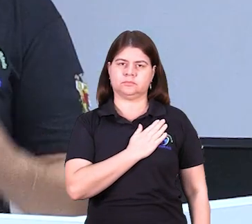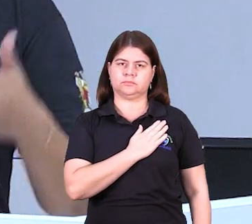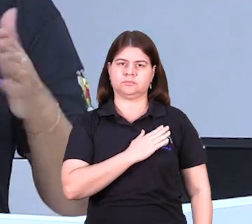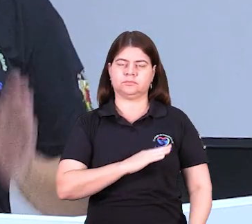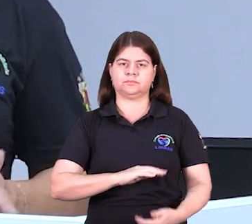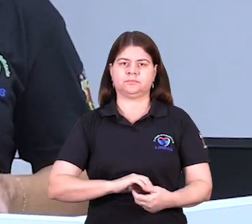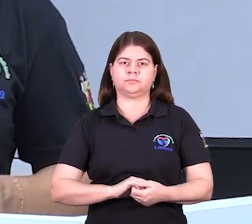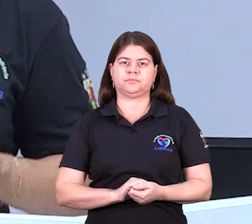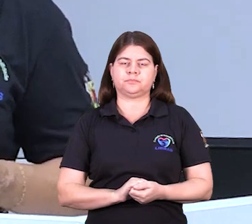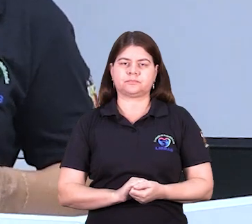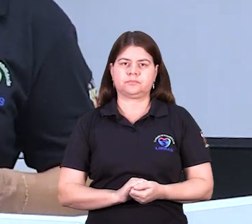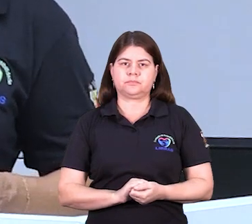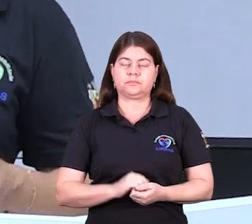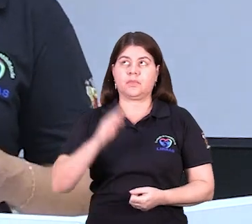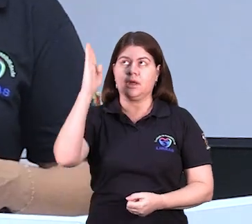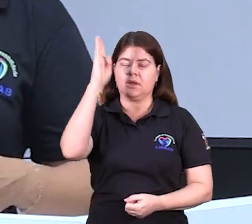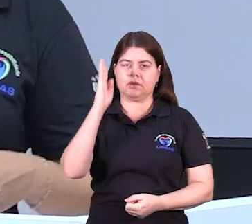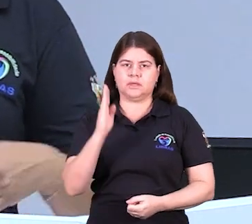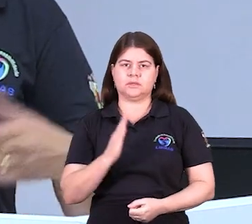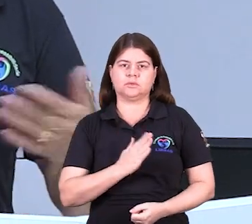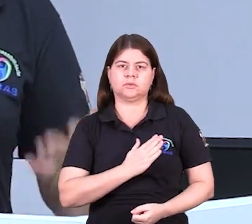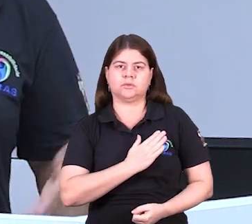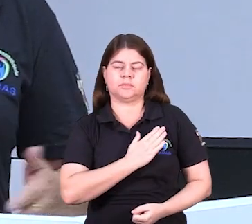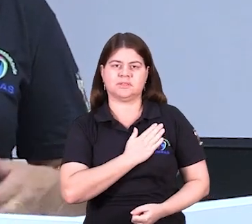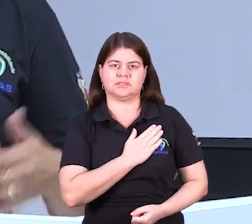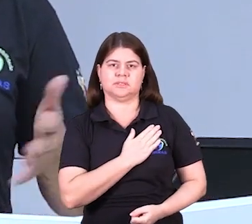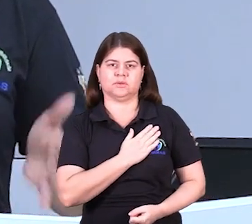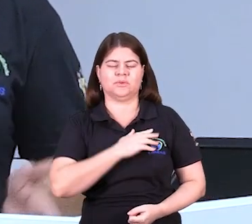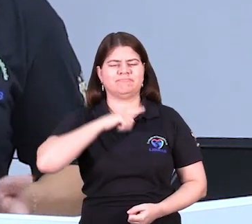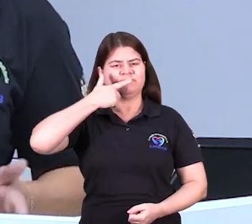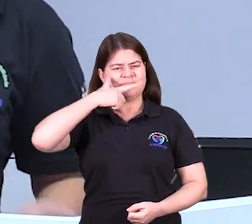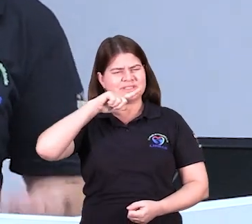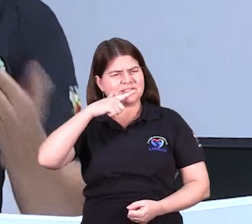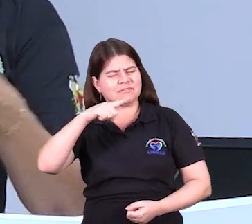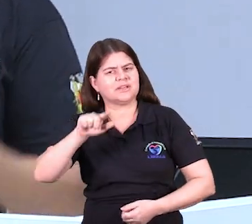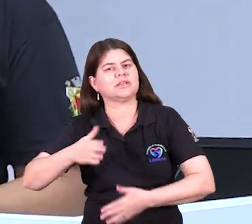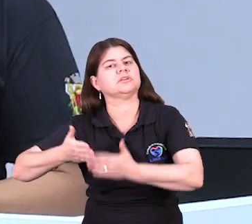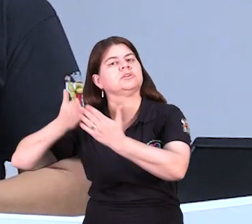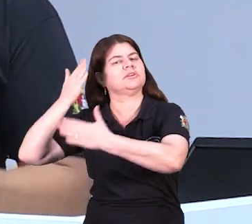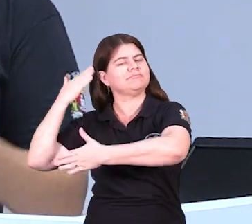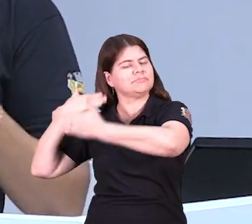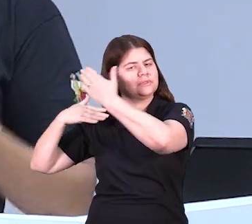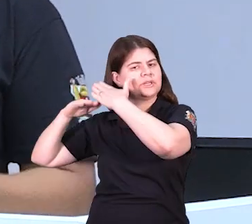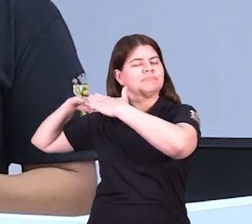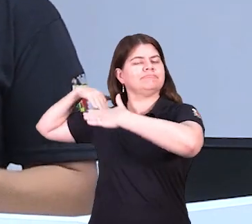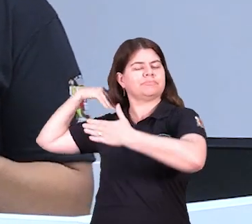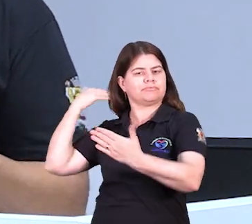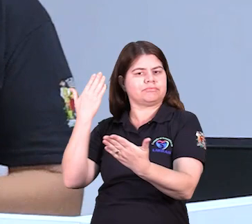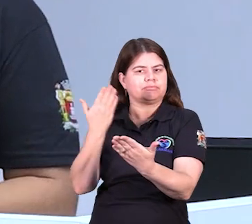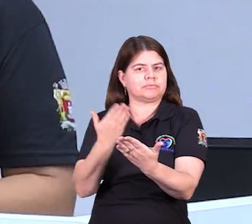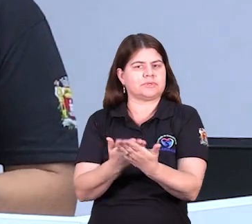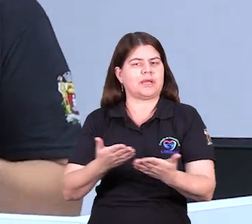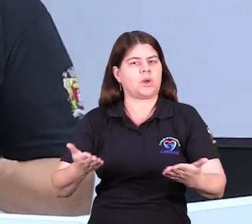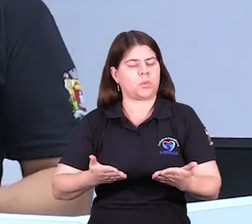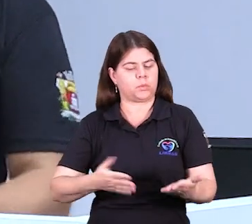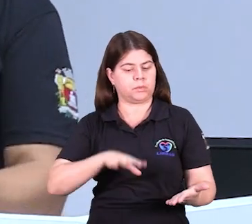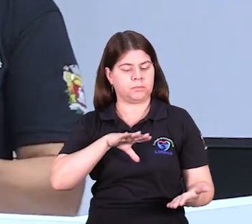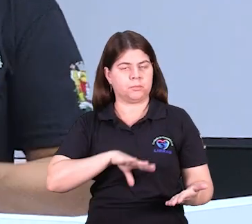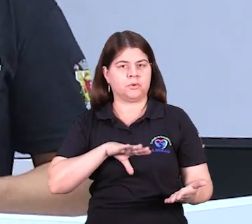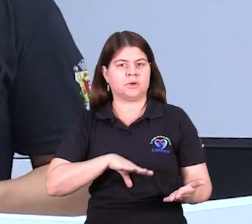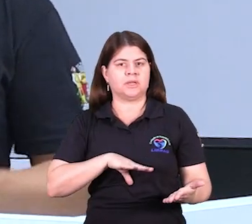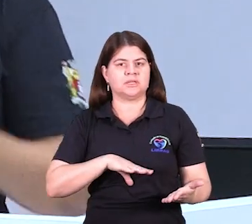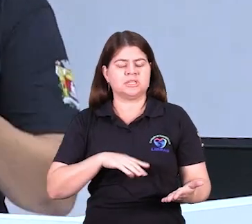respeito. Pegar esse hino, né, com essas linguagens do parnasianismo e trazer para o português atual, para a